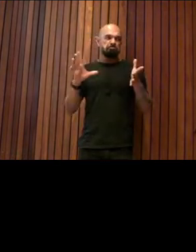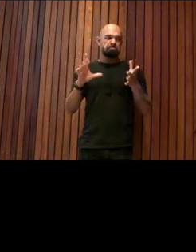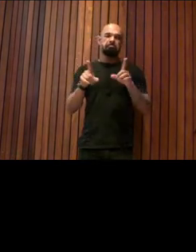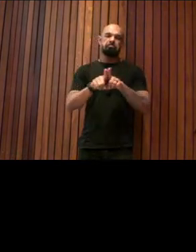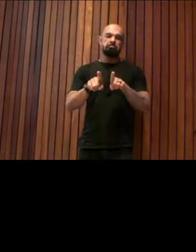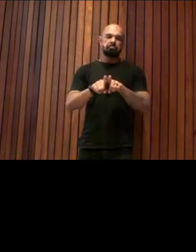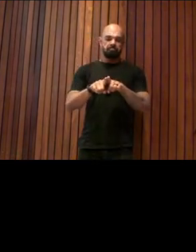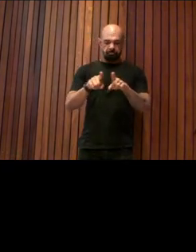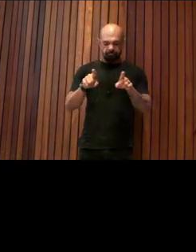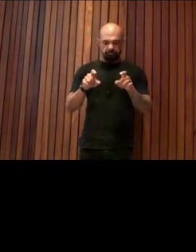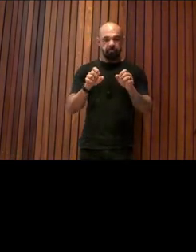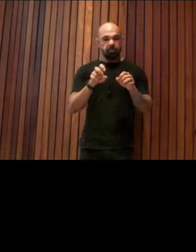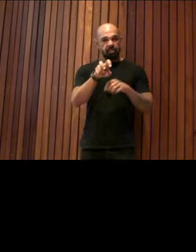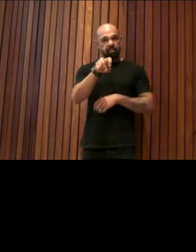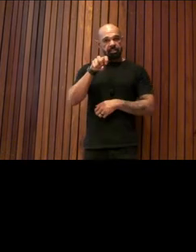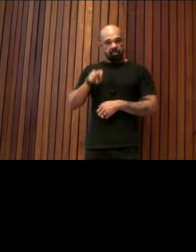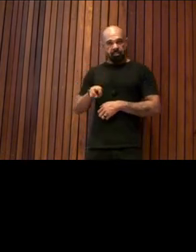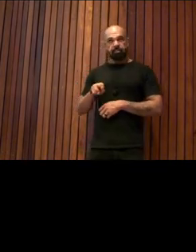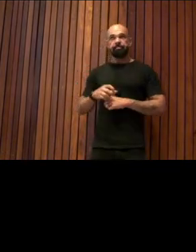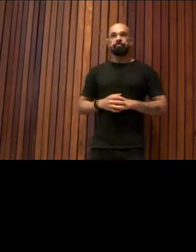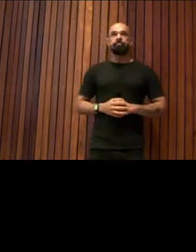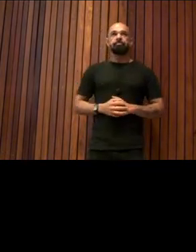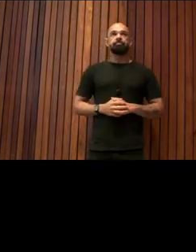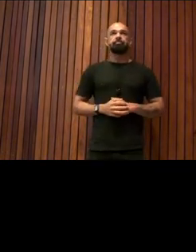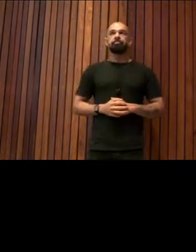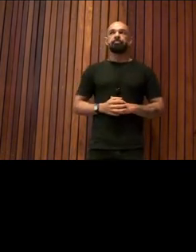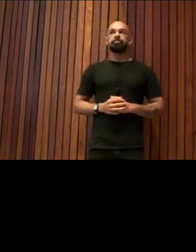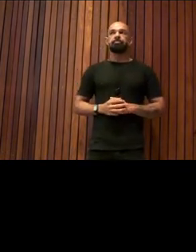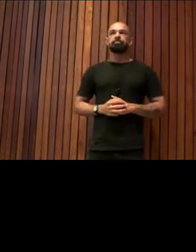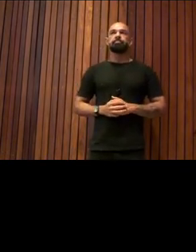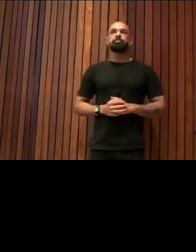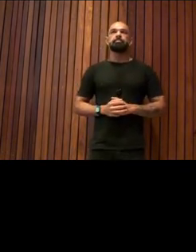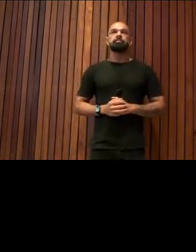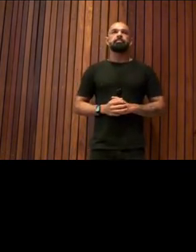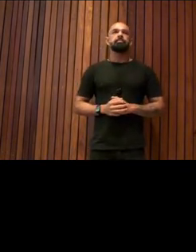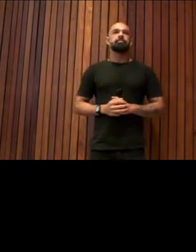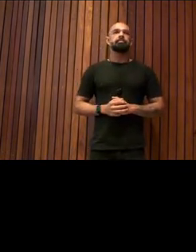para sentar com a gente à mesa.